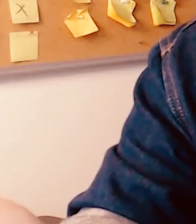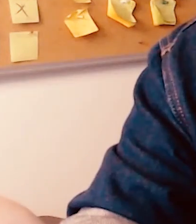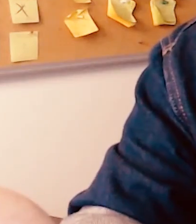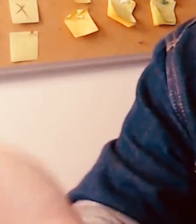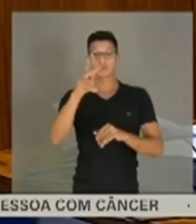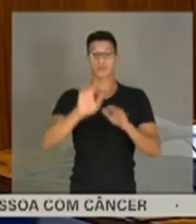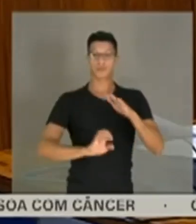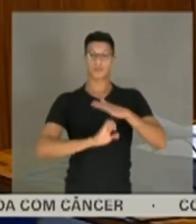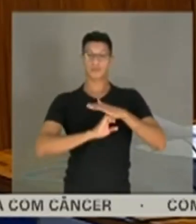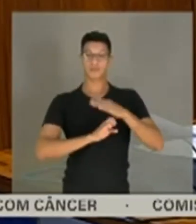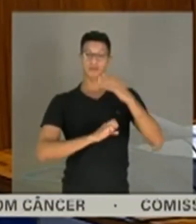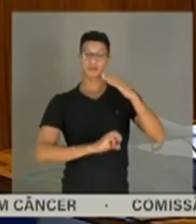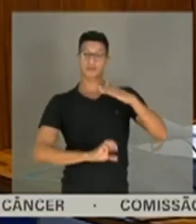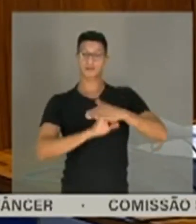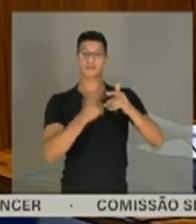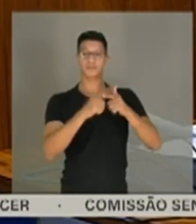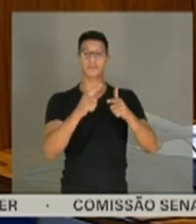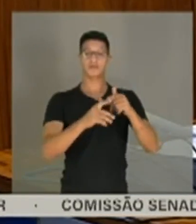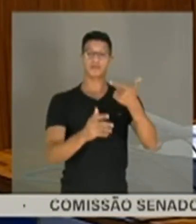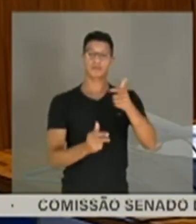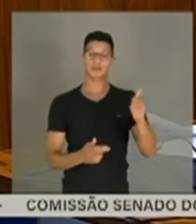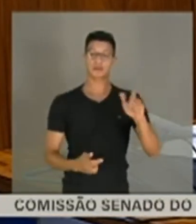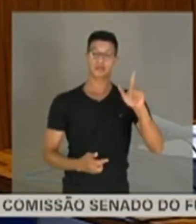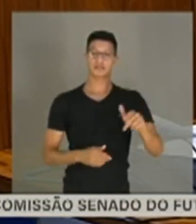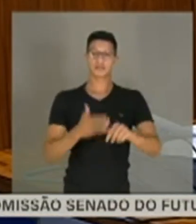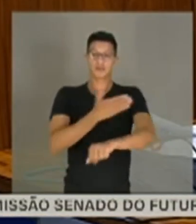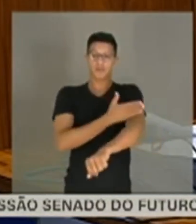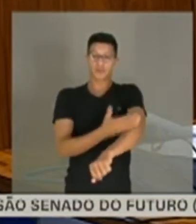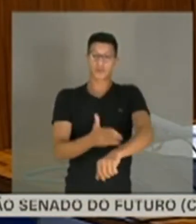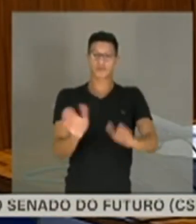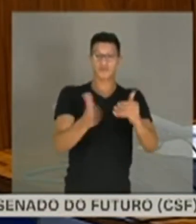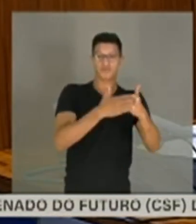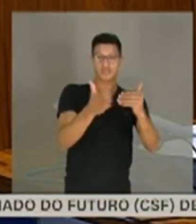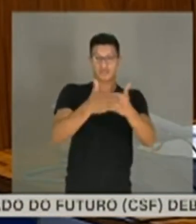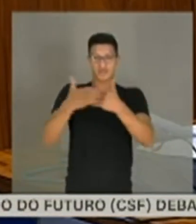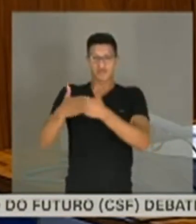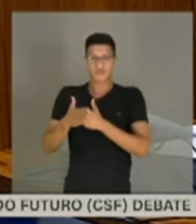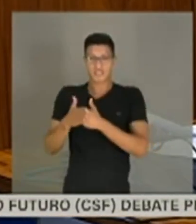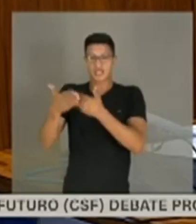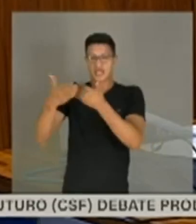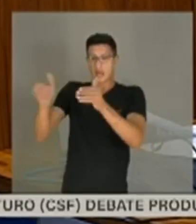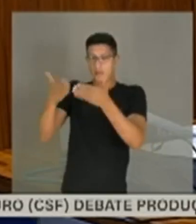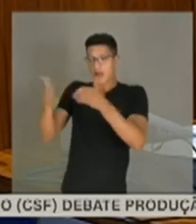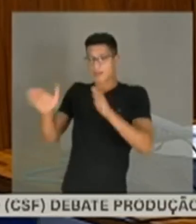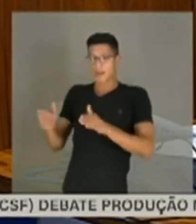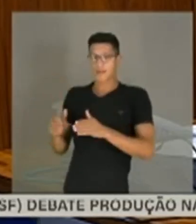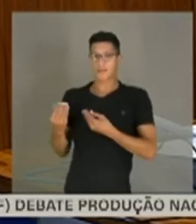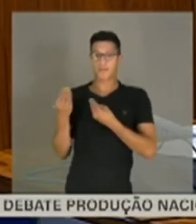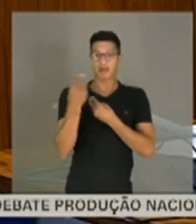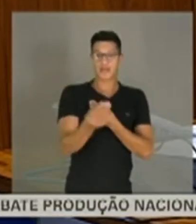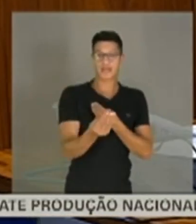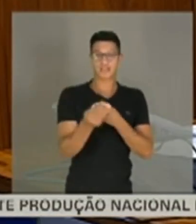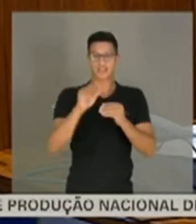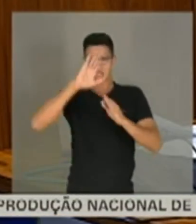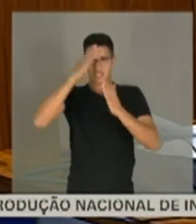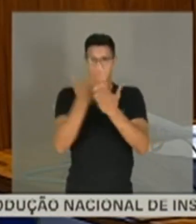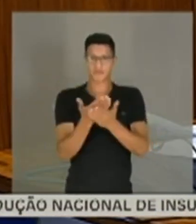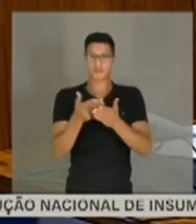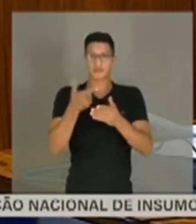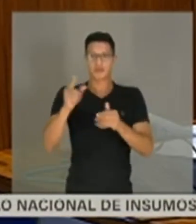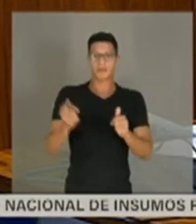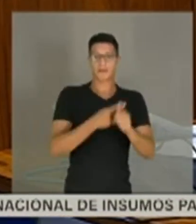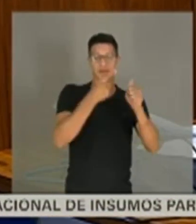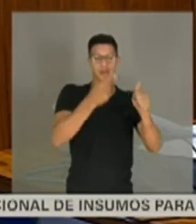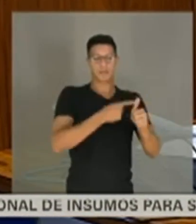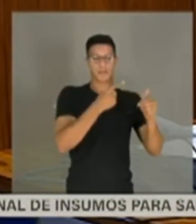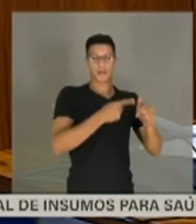do cara. Sua empresa não tem problema, porque Vossa Senhoria tem o costume de fechar empresas e abrir outras para dar de credibilidade quando a primeira